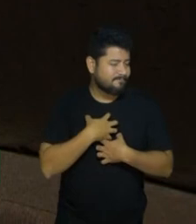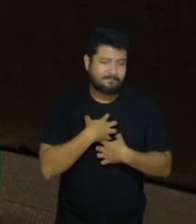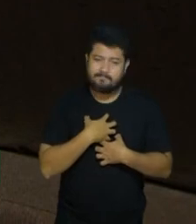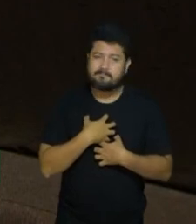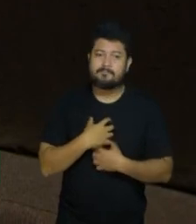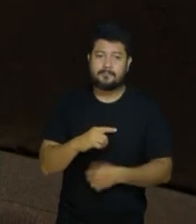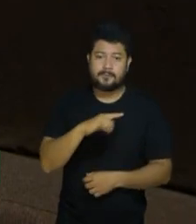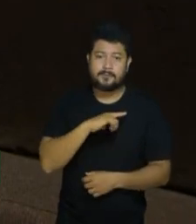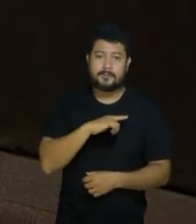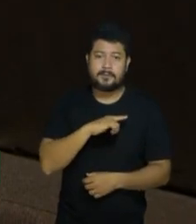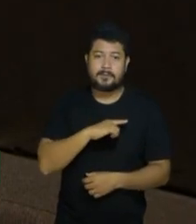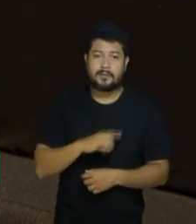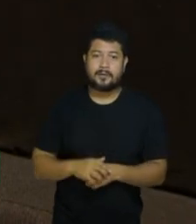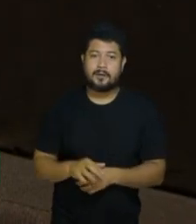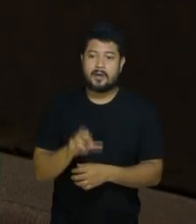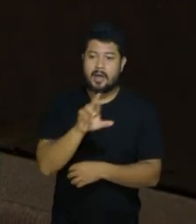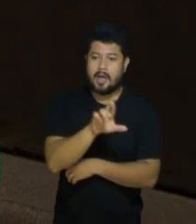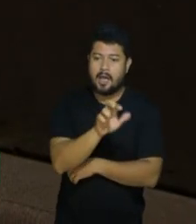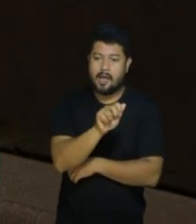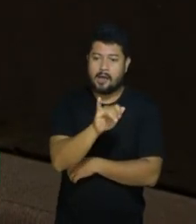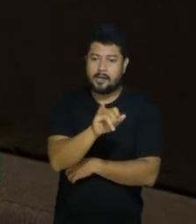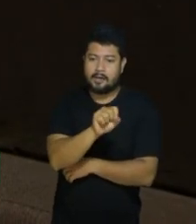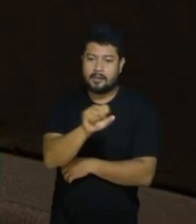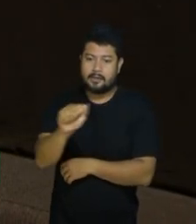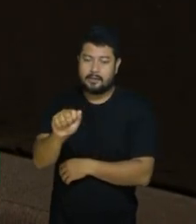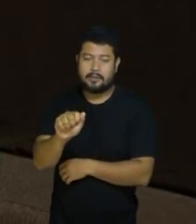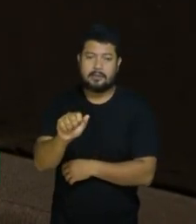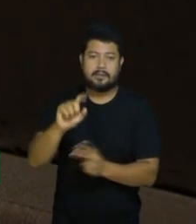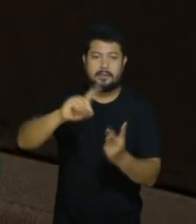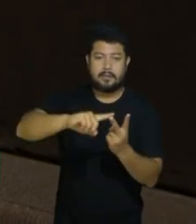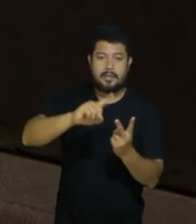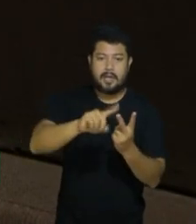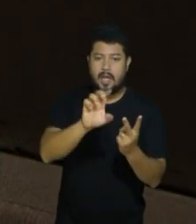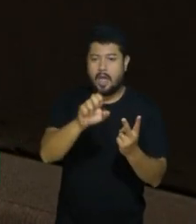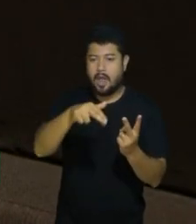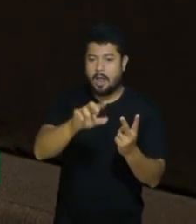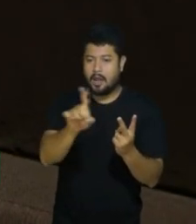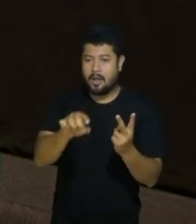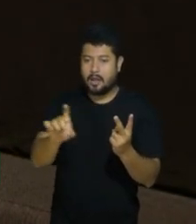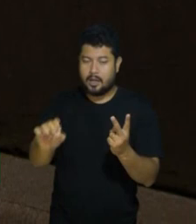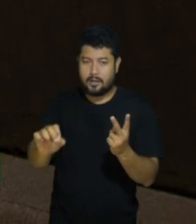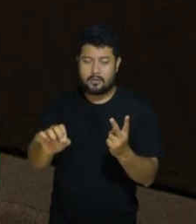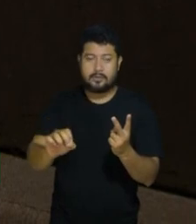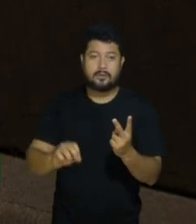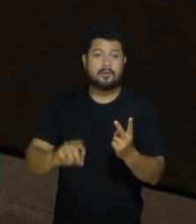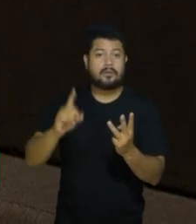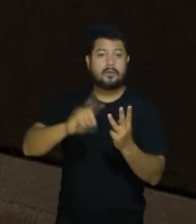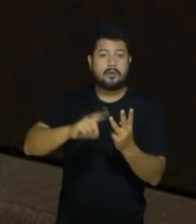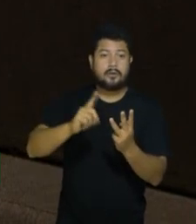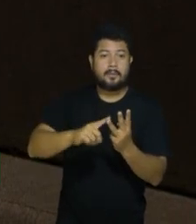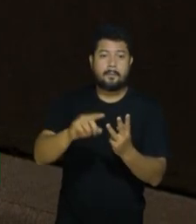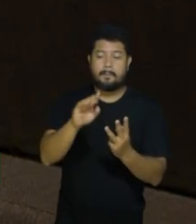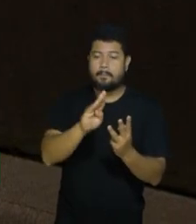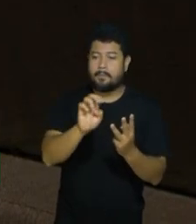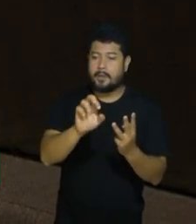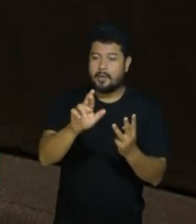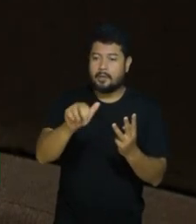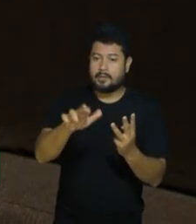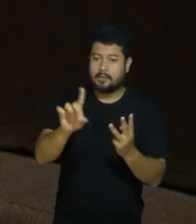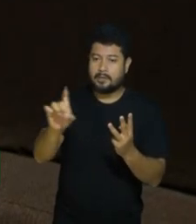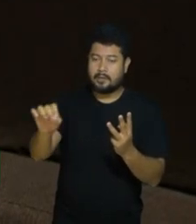A Larissa, o Enzo, o Bernardo Machado e o Bernardo Popst,